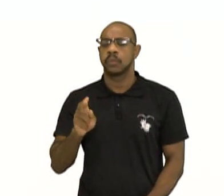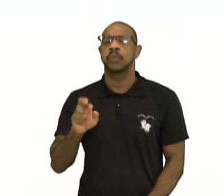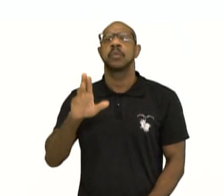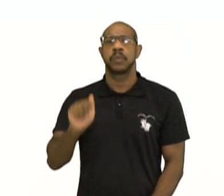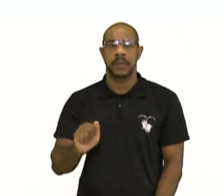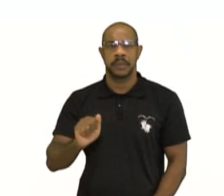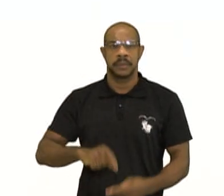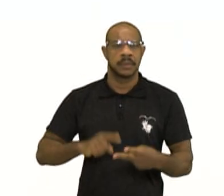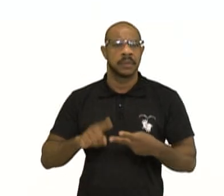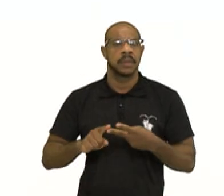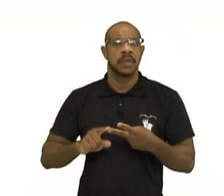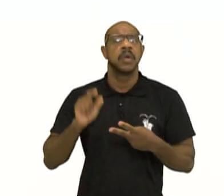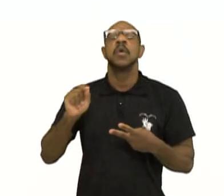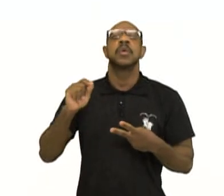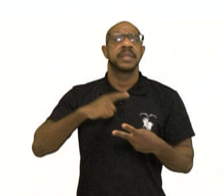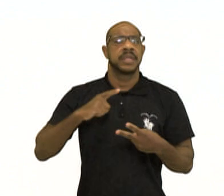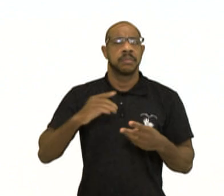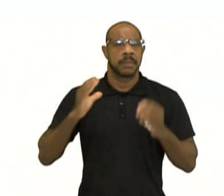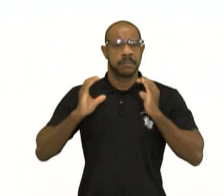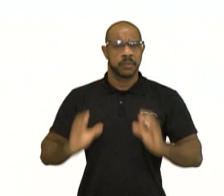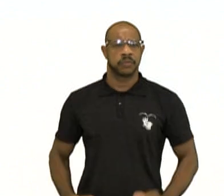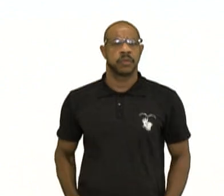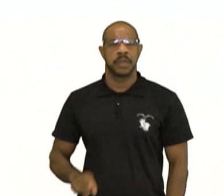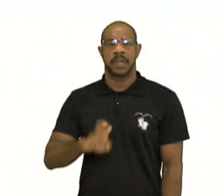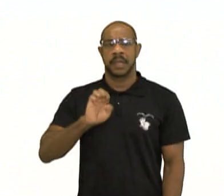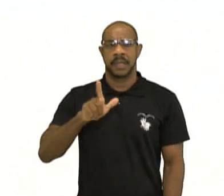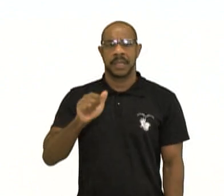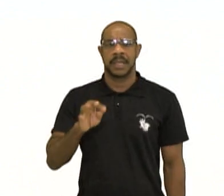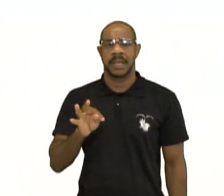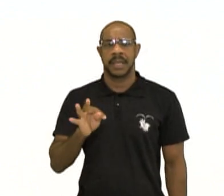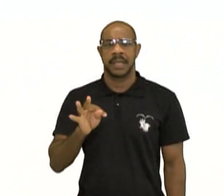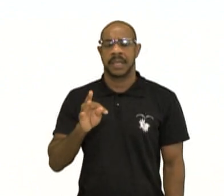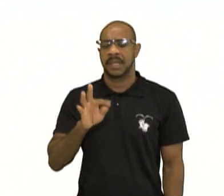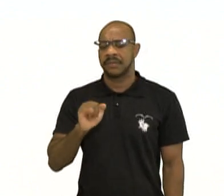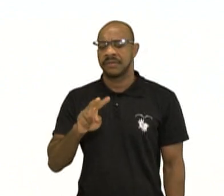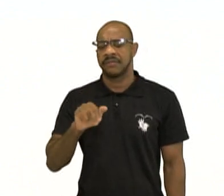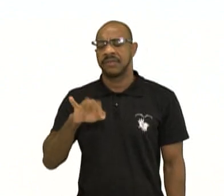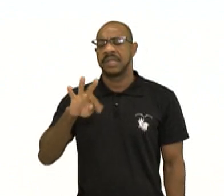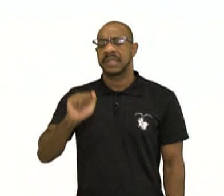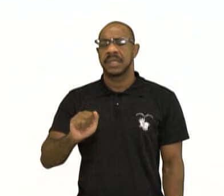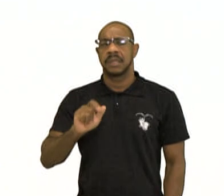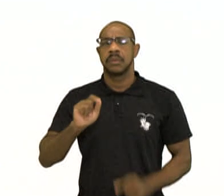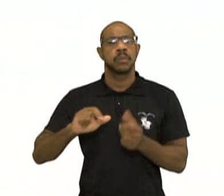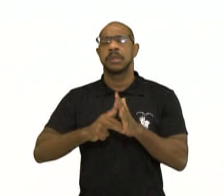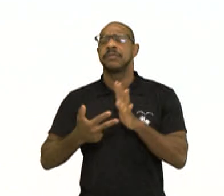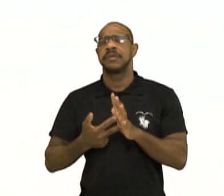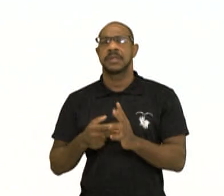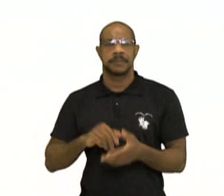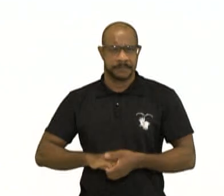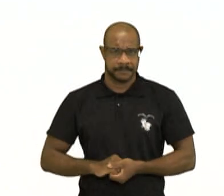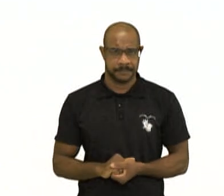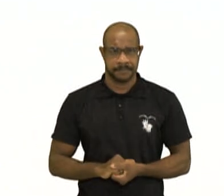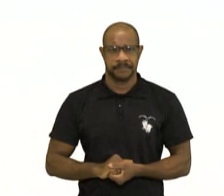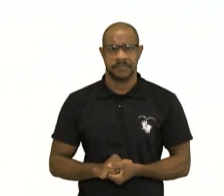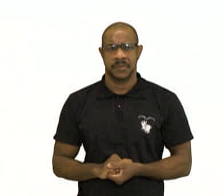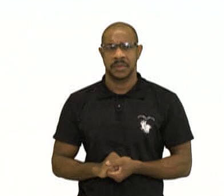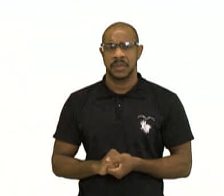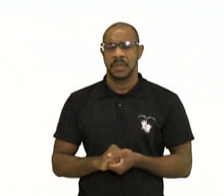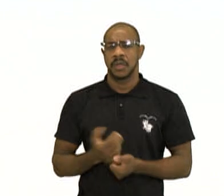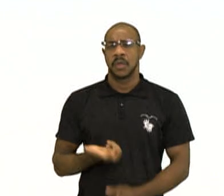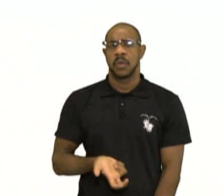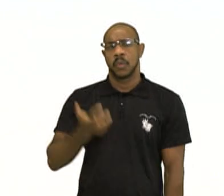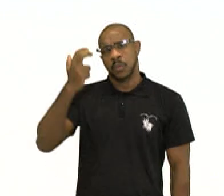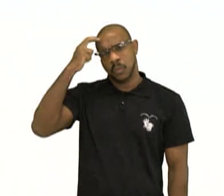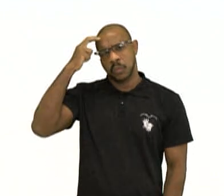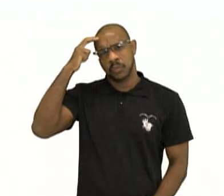relativista? Vamos responder as questões junto comigo na aula de hoje? Vamos lá? Cultura. Então, o